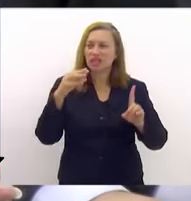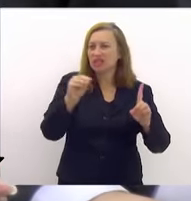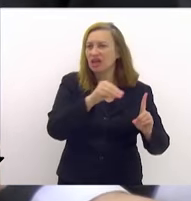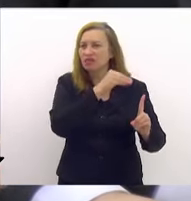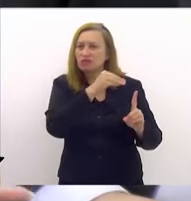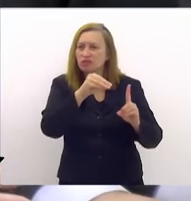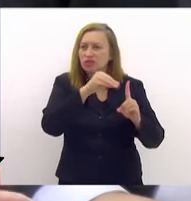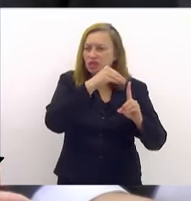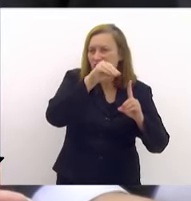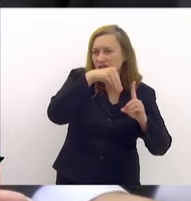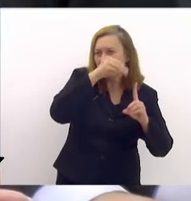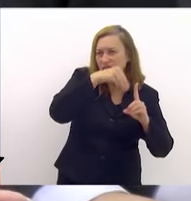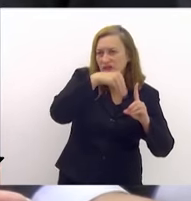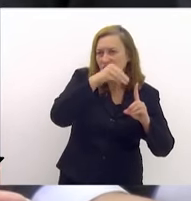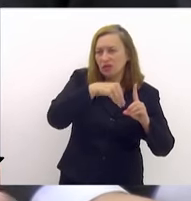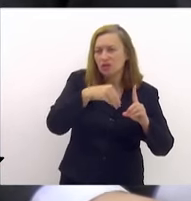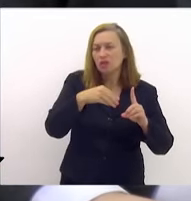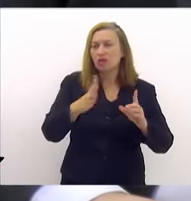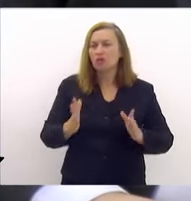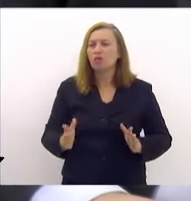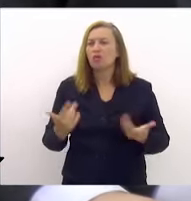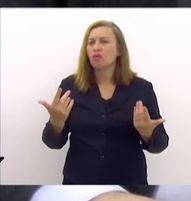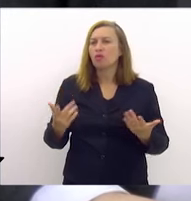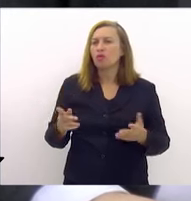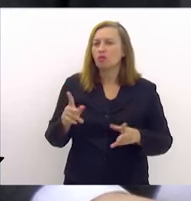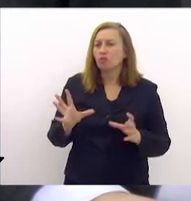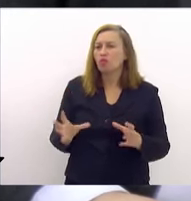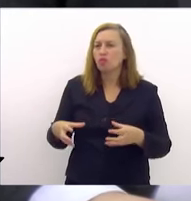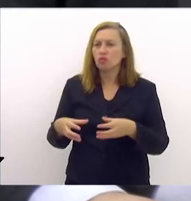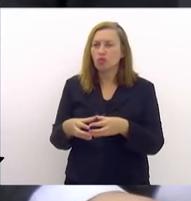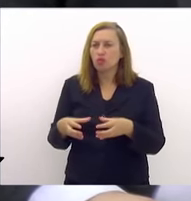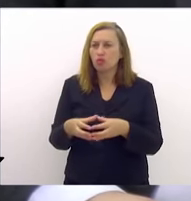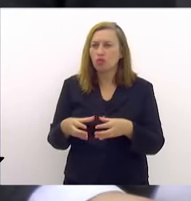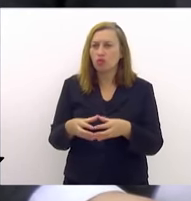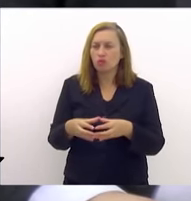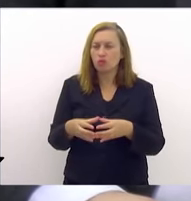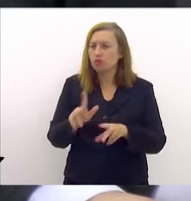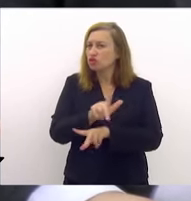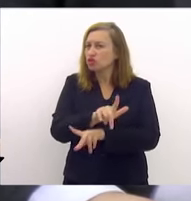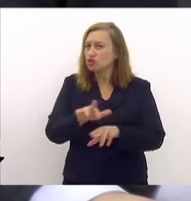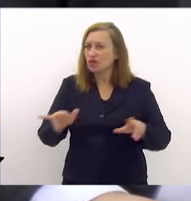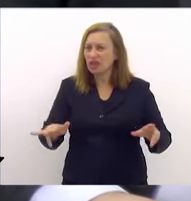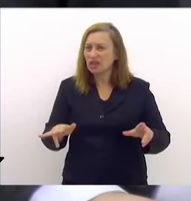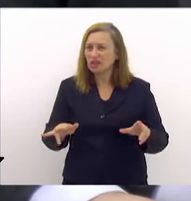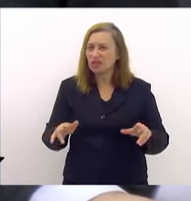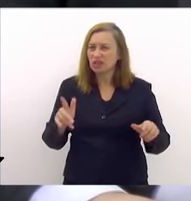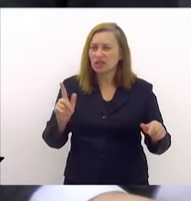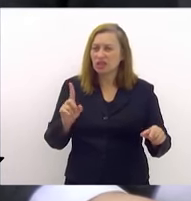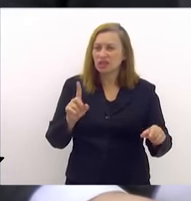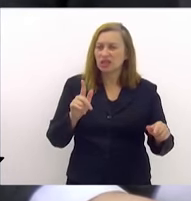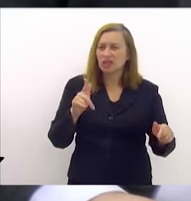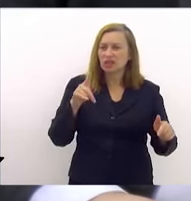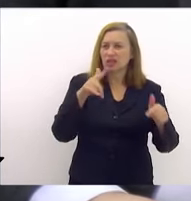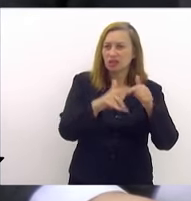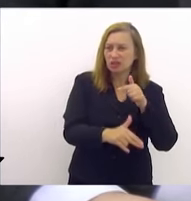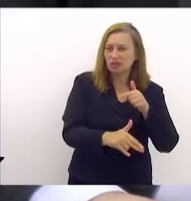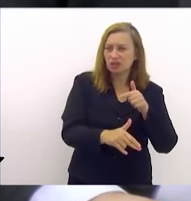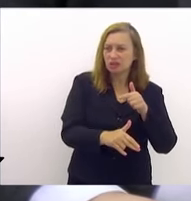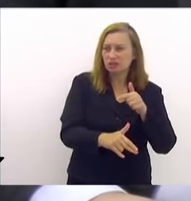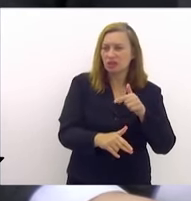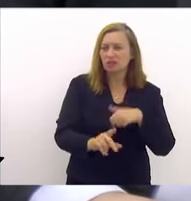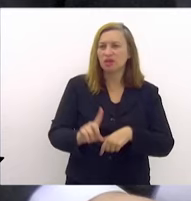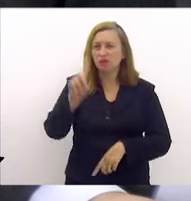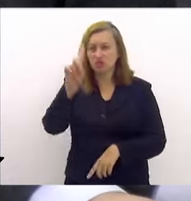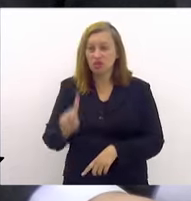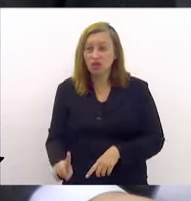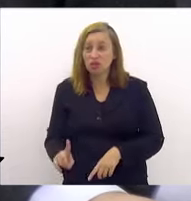vezes, com públicos, dependendo da questão, e principalmente na violação de direitos, com públicos que não são carentes. Sim.